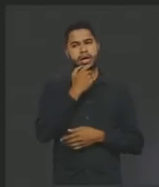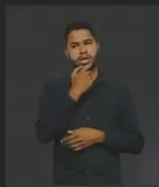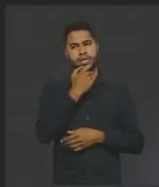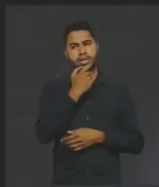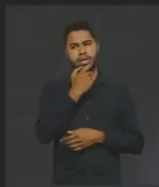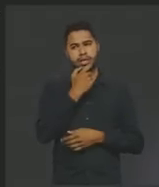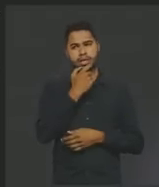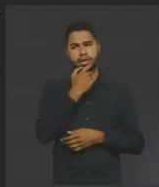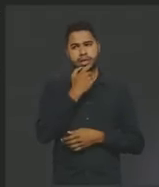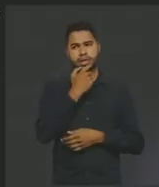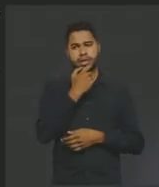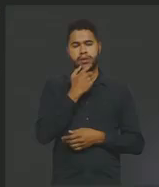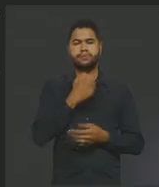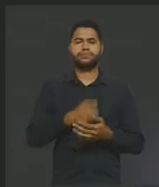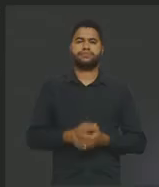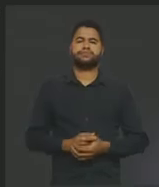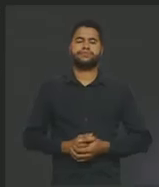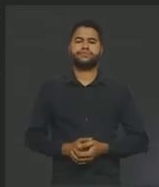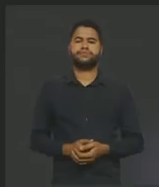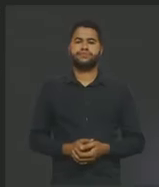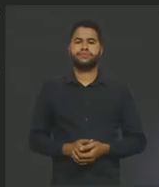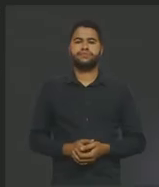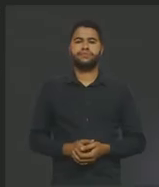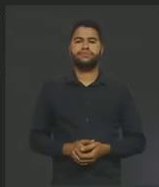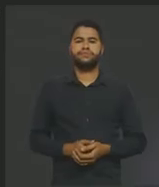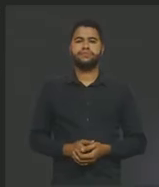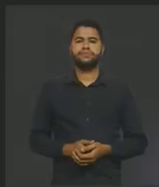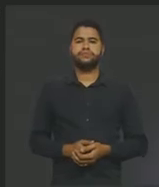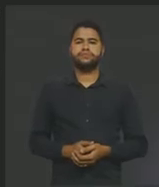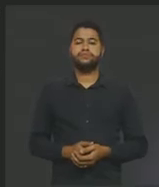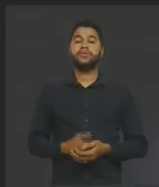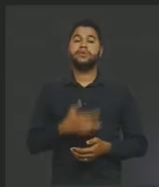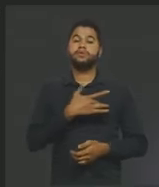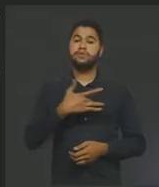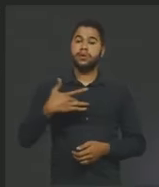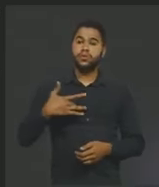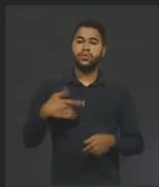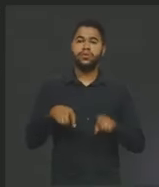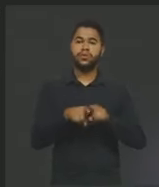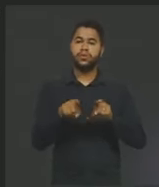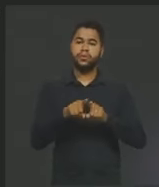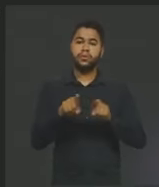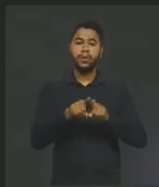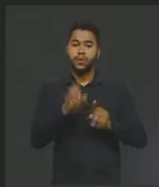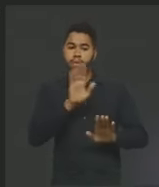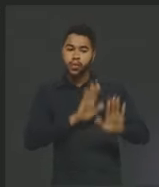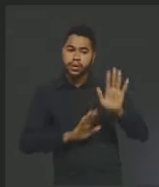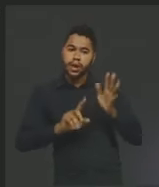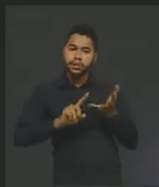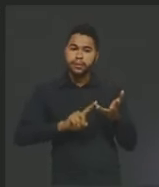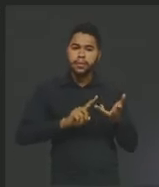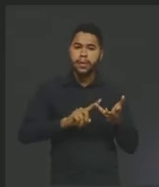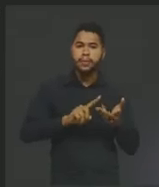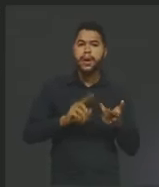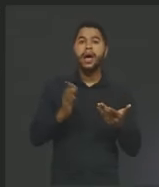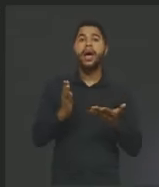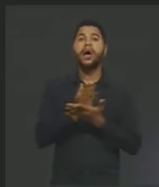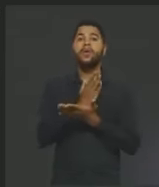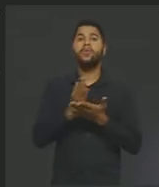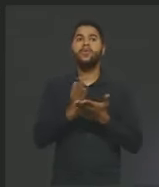diz script. Então vamos lá, falar sobre saúde e seus cuidados, algumas noções